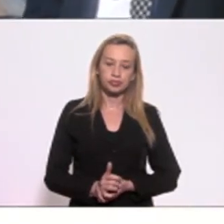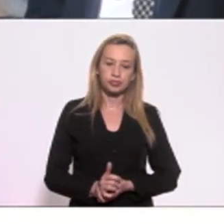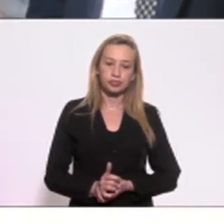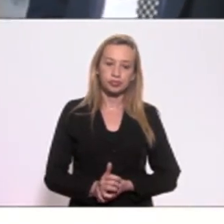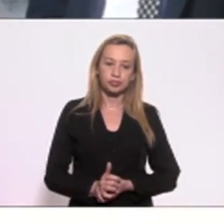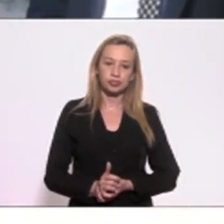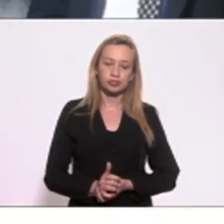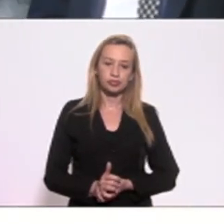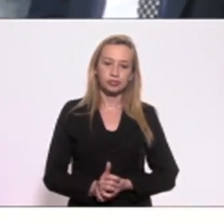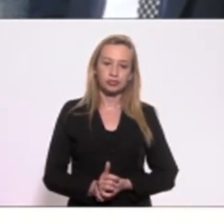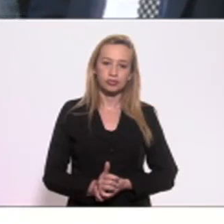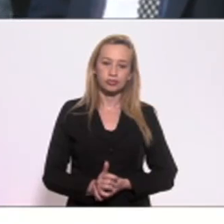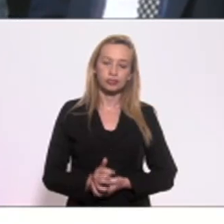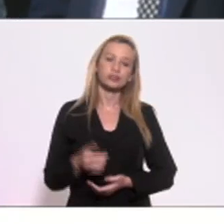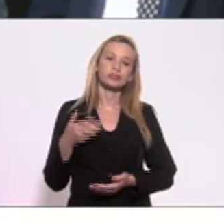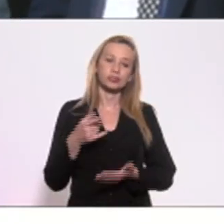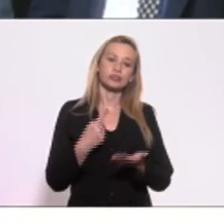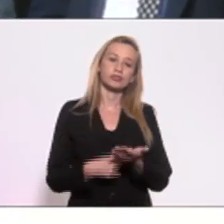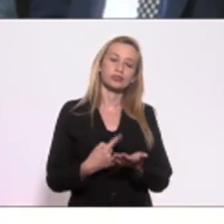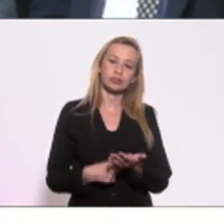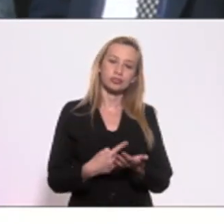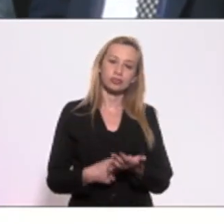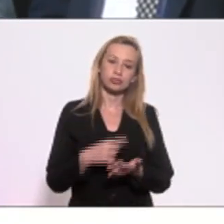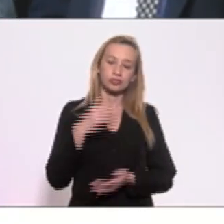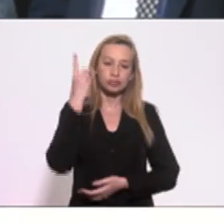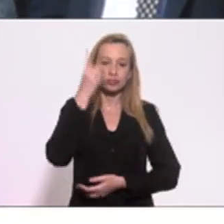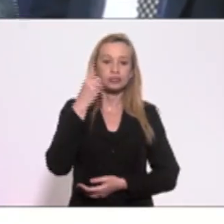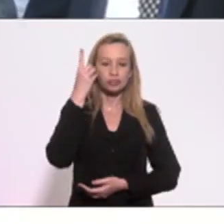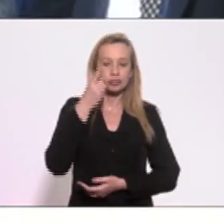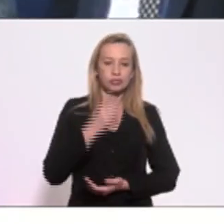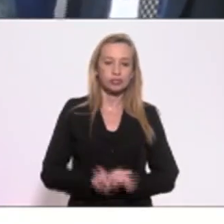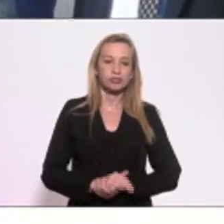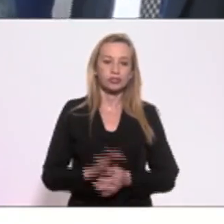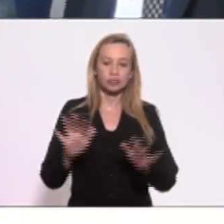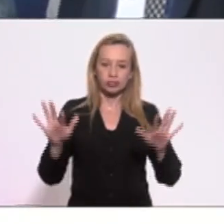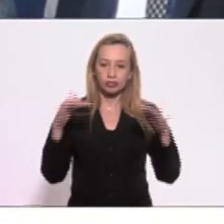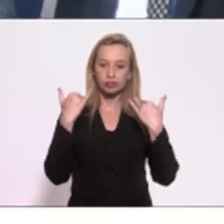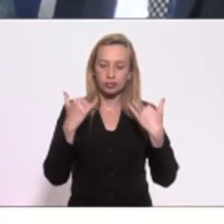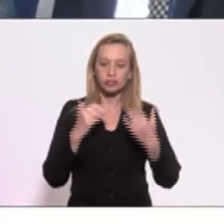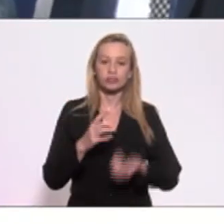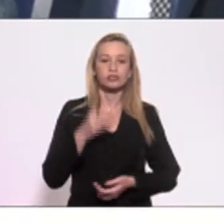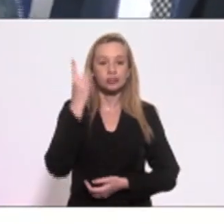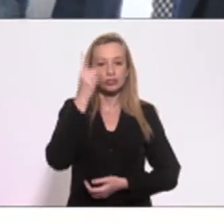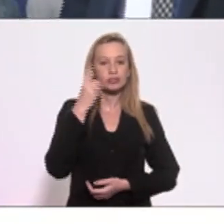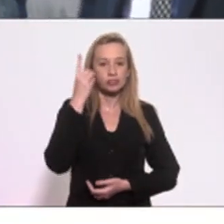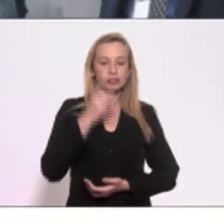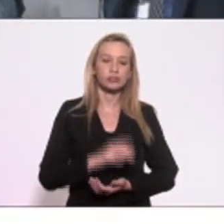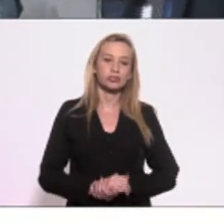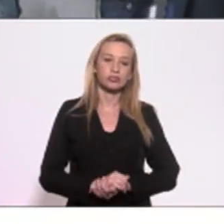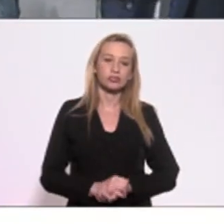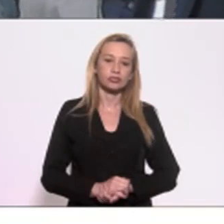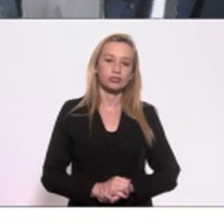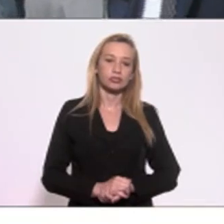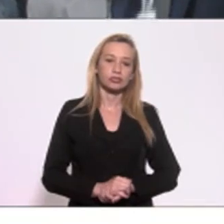Enquanto não se chega a um acordo, deputados, chamar a atenção dos senhores e senhoras deputados,